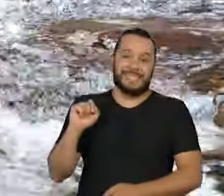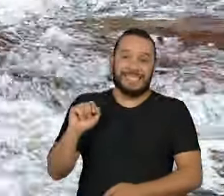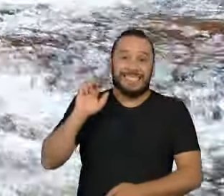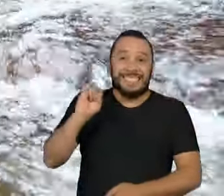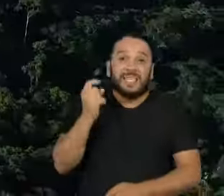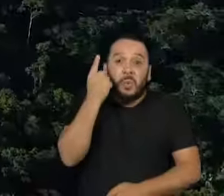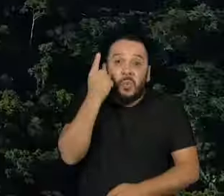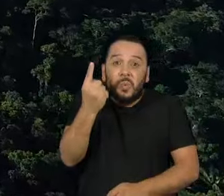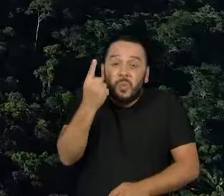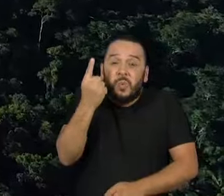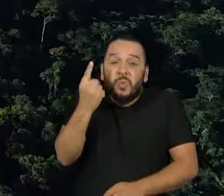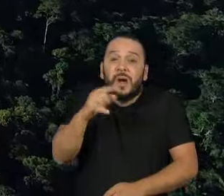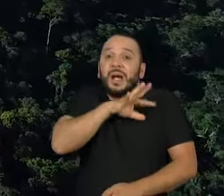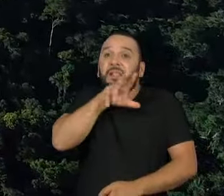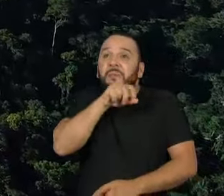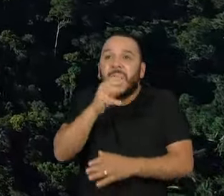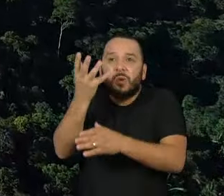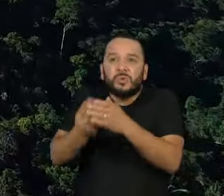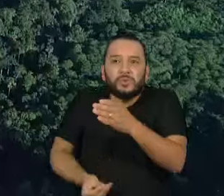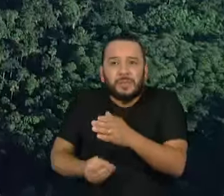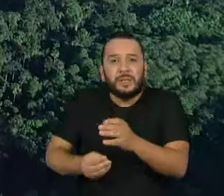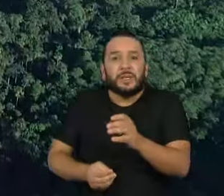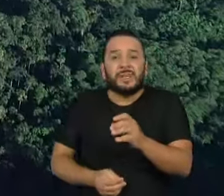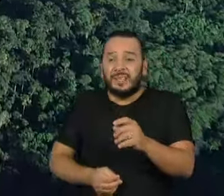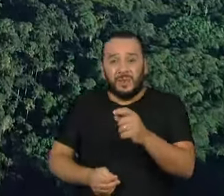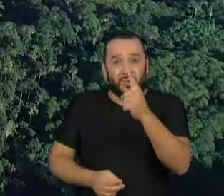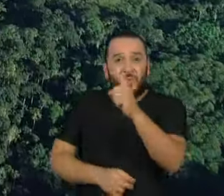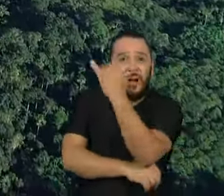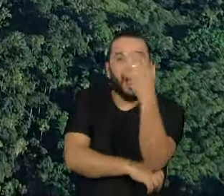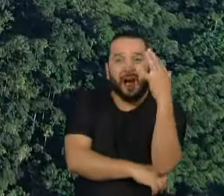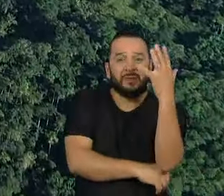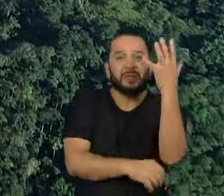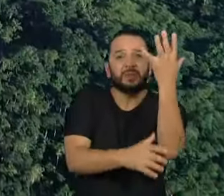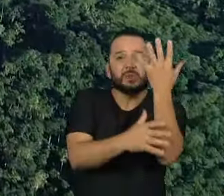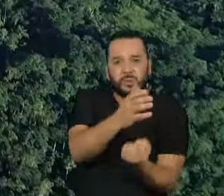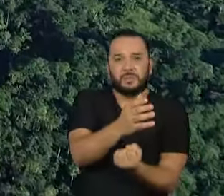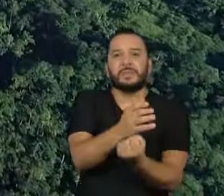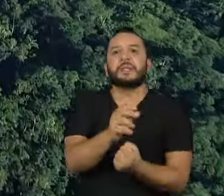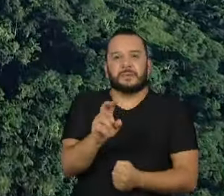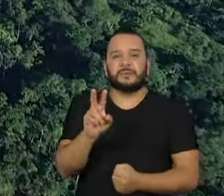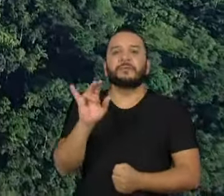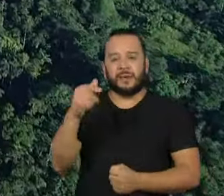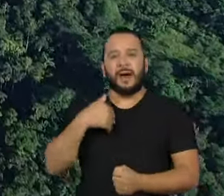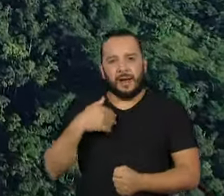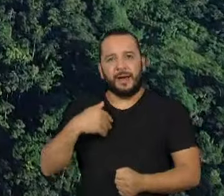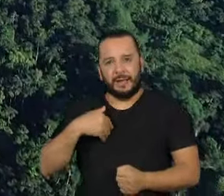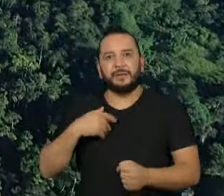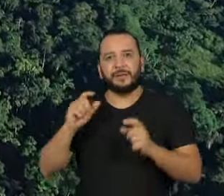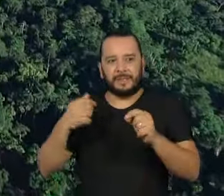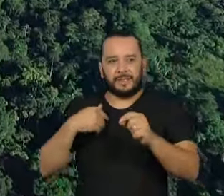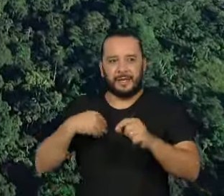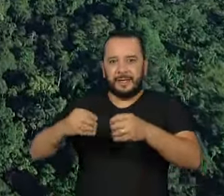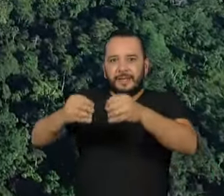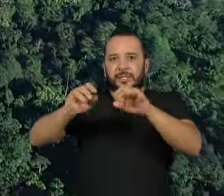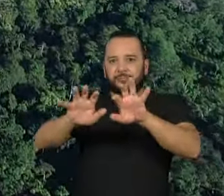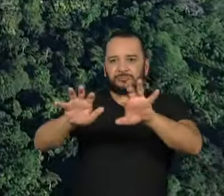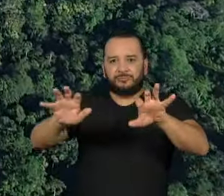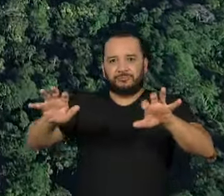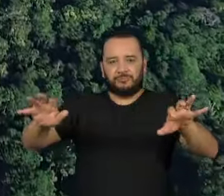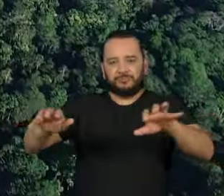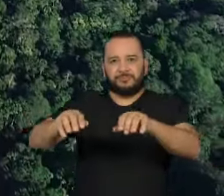espécie biológica, né, uma entidade biológica, já acarreta um dano em nível de cadeia, né, de